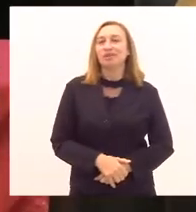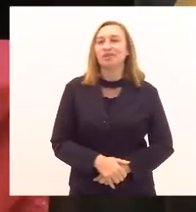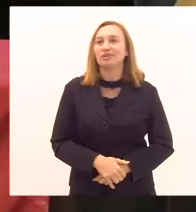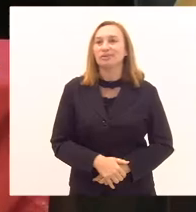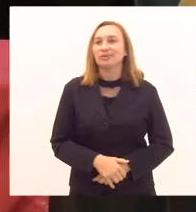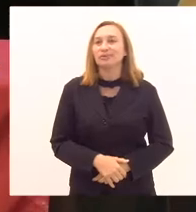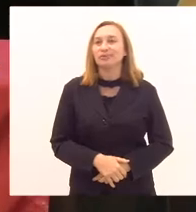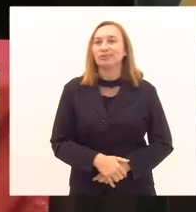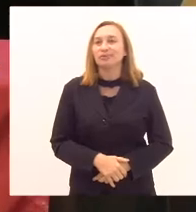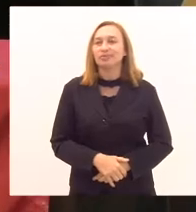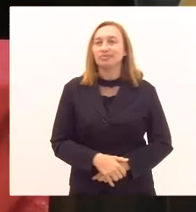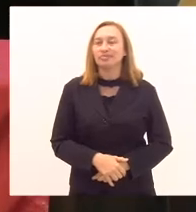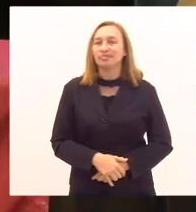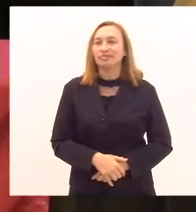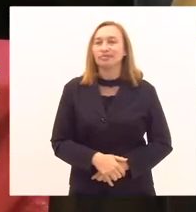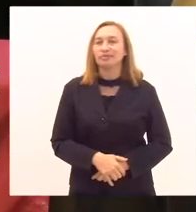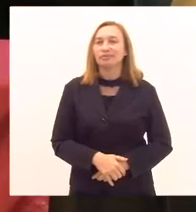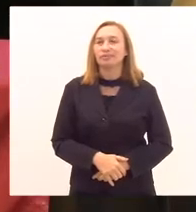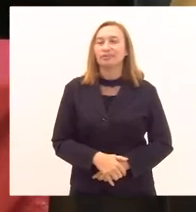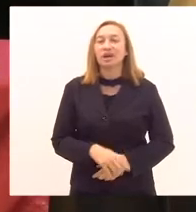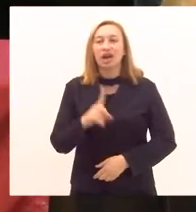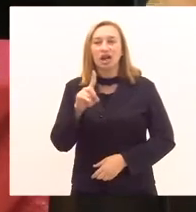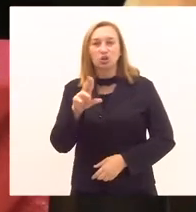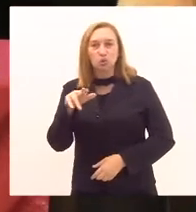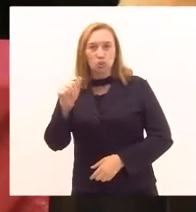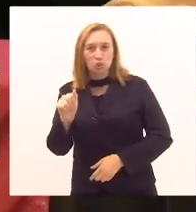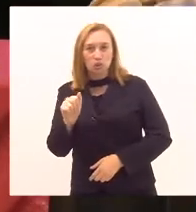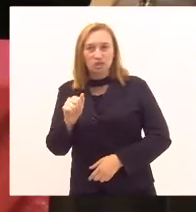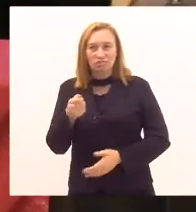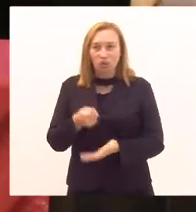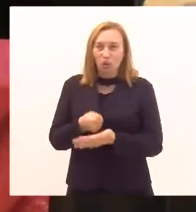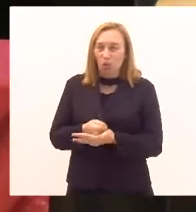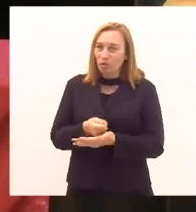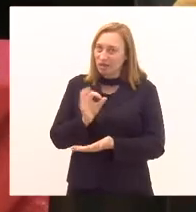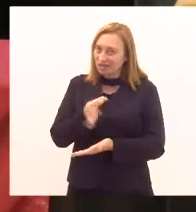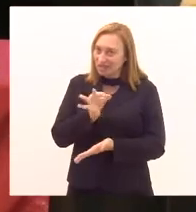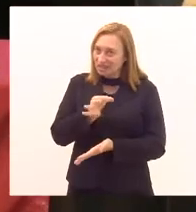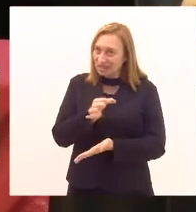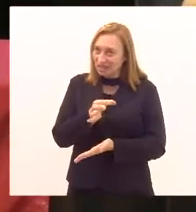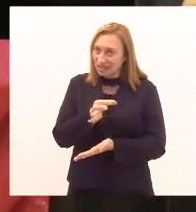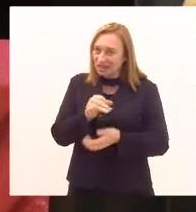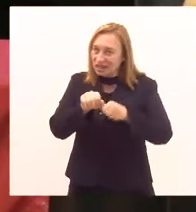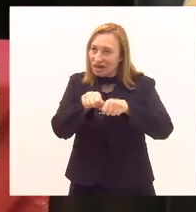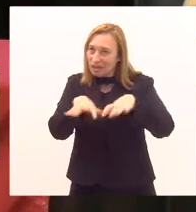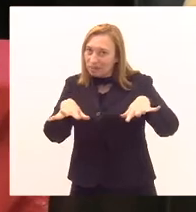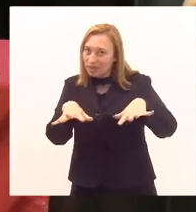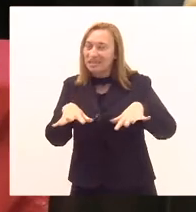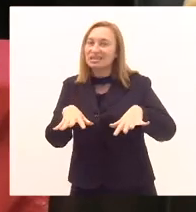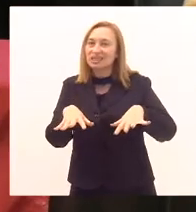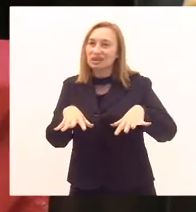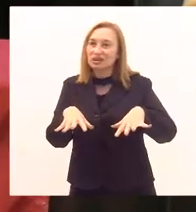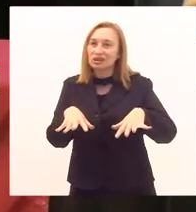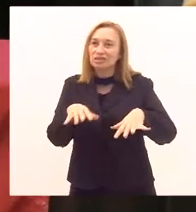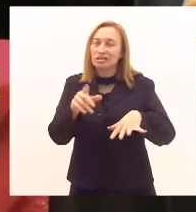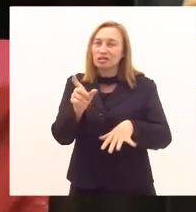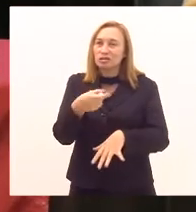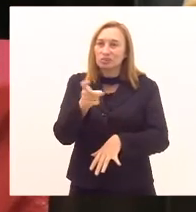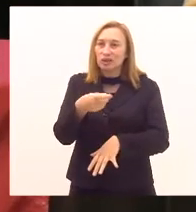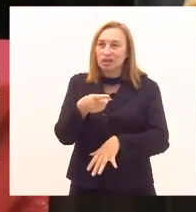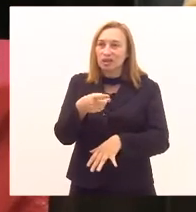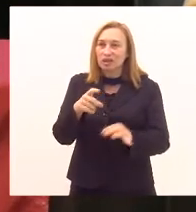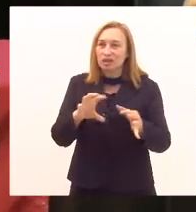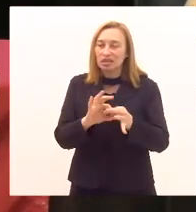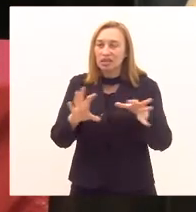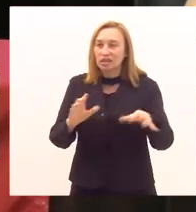coisas que a Duda cobra com toda a razão é a ampliação do passe livre para